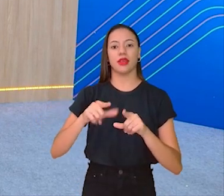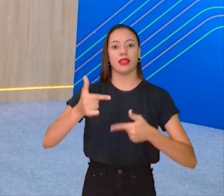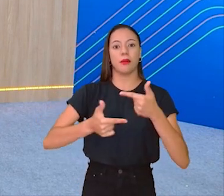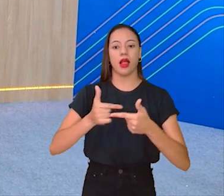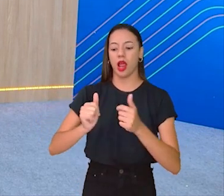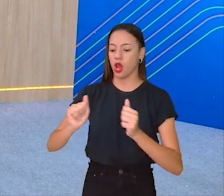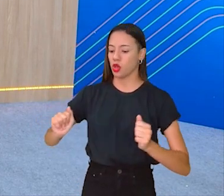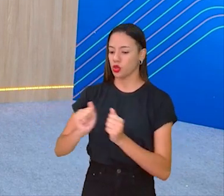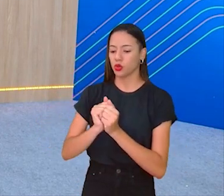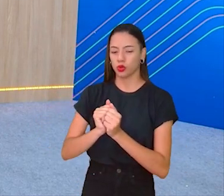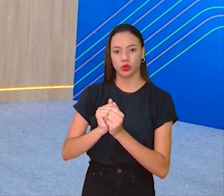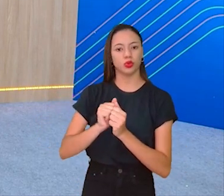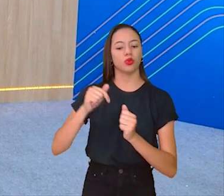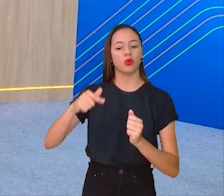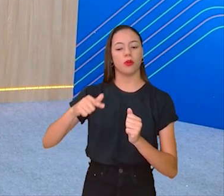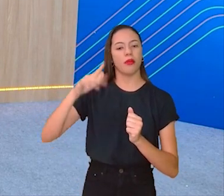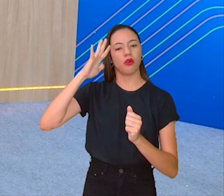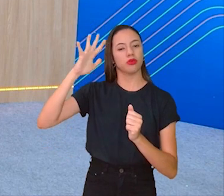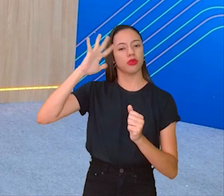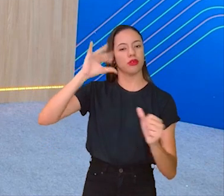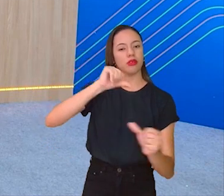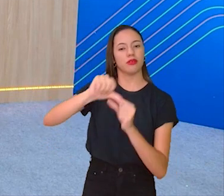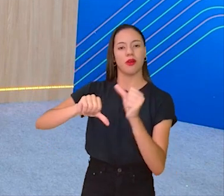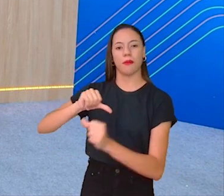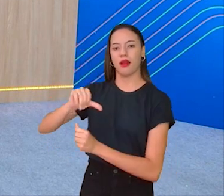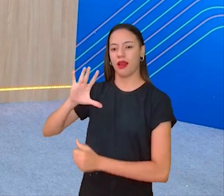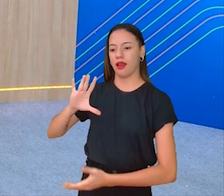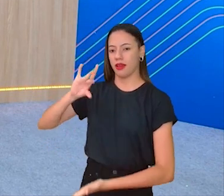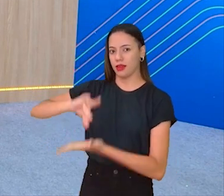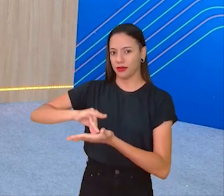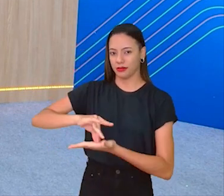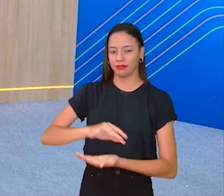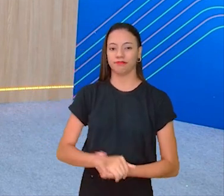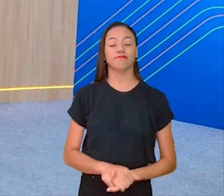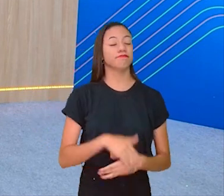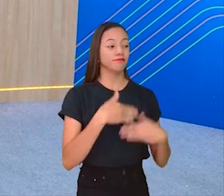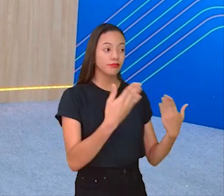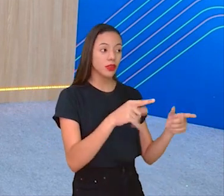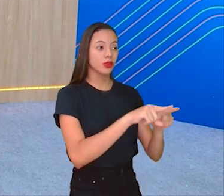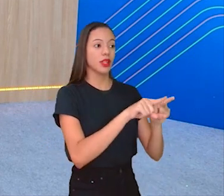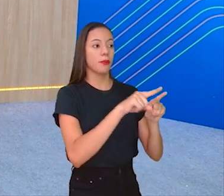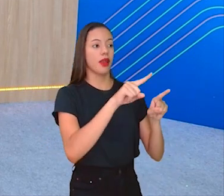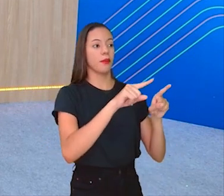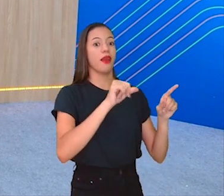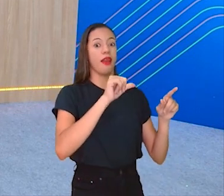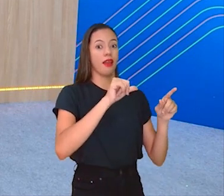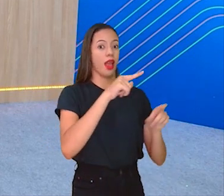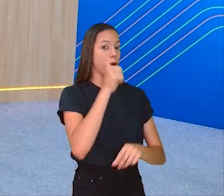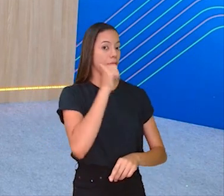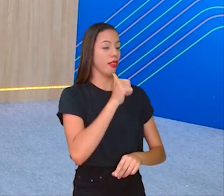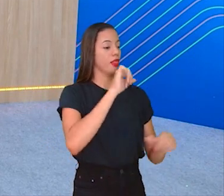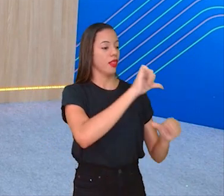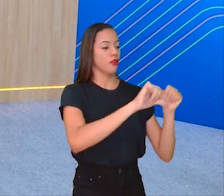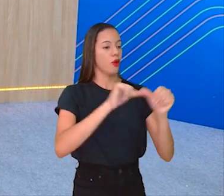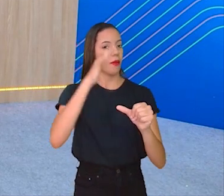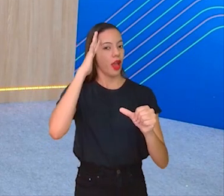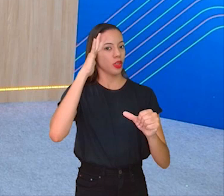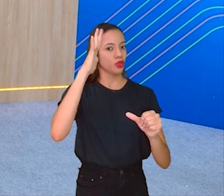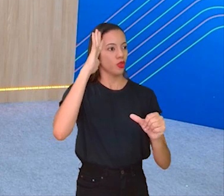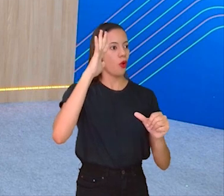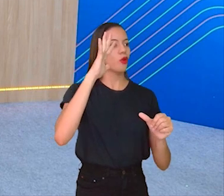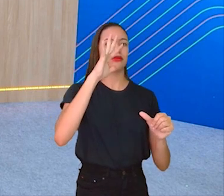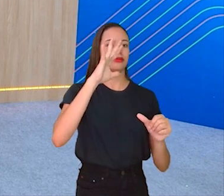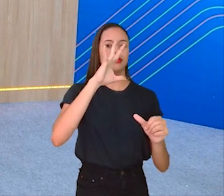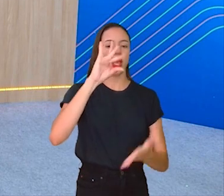as coisas serem realizadas. E vejam que para ela poder realizar também esse sonho, ela precisou tirar do